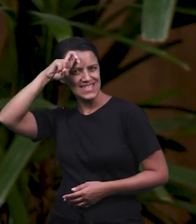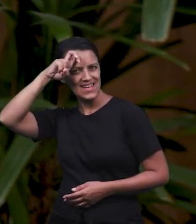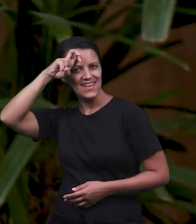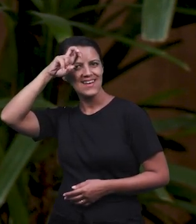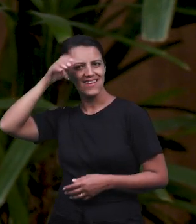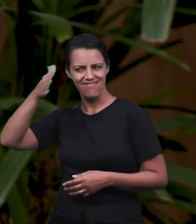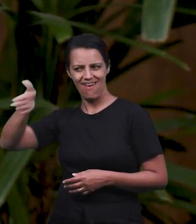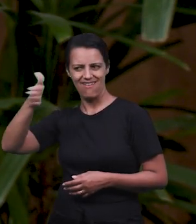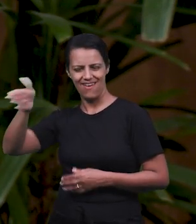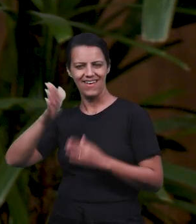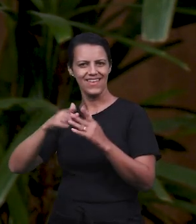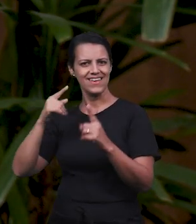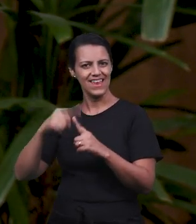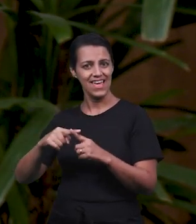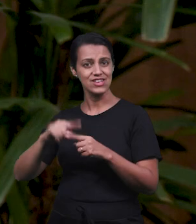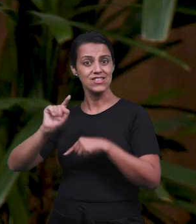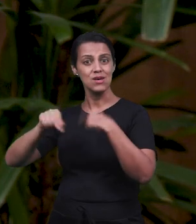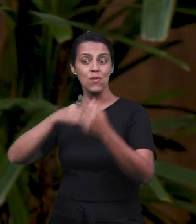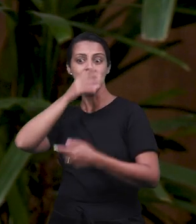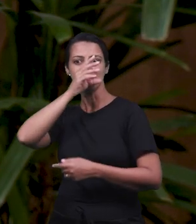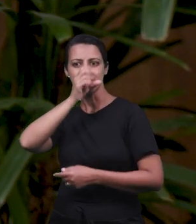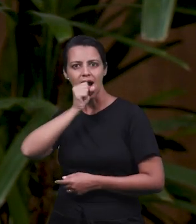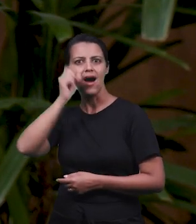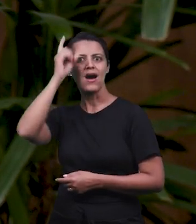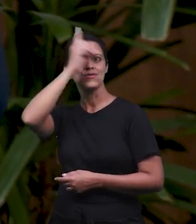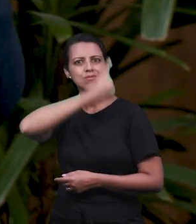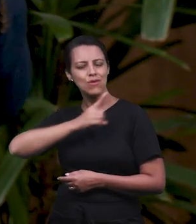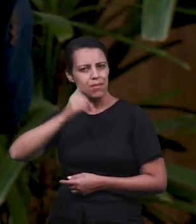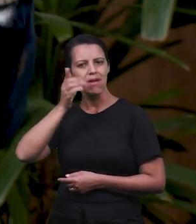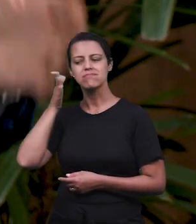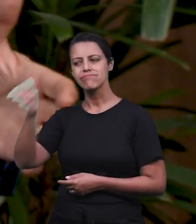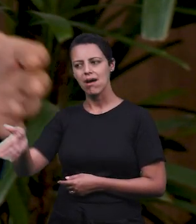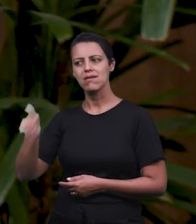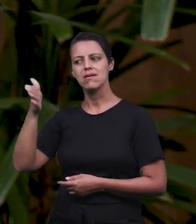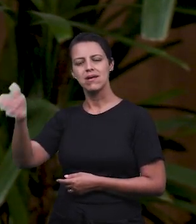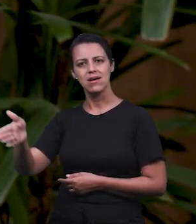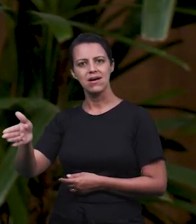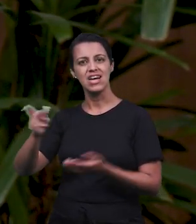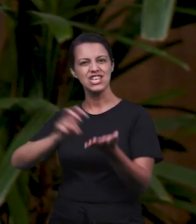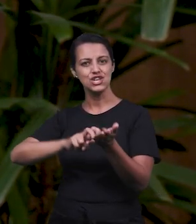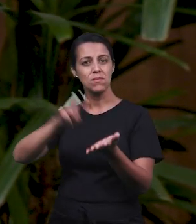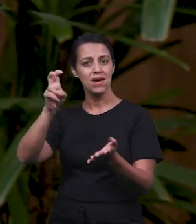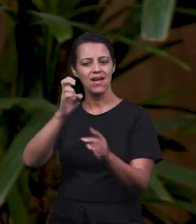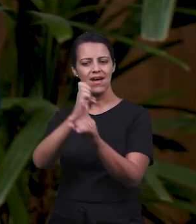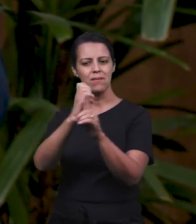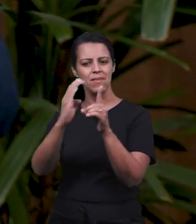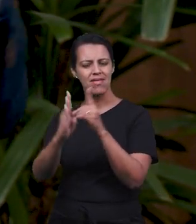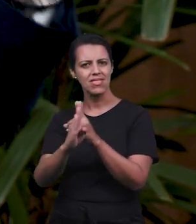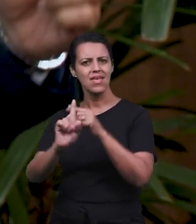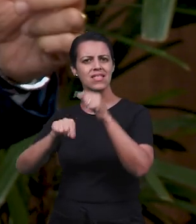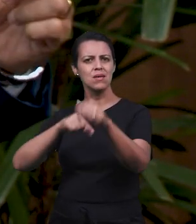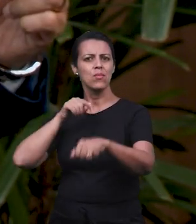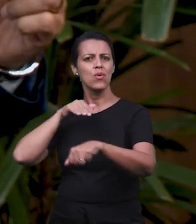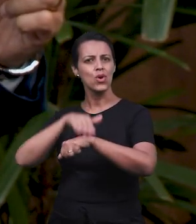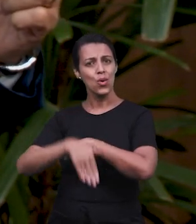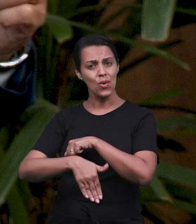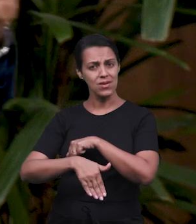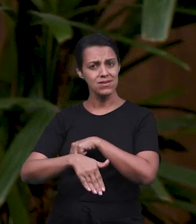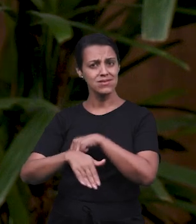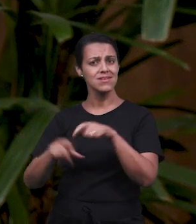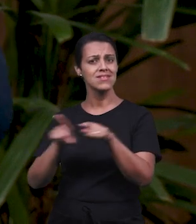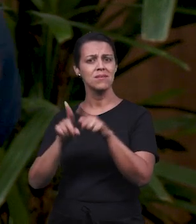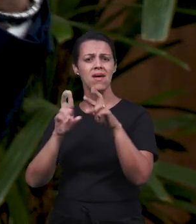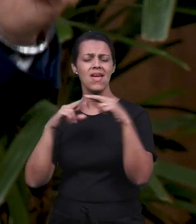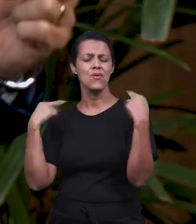lar, sábado e domingo, né? Domingo nós temos escola bíblica dominical à noite, fora as reuniões